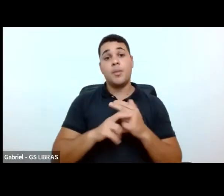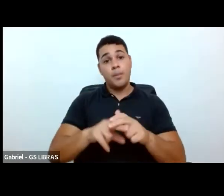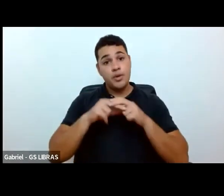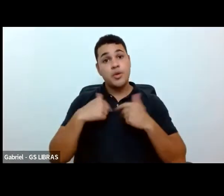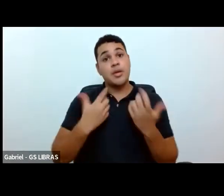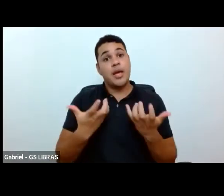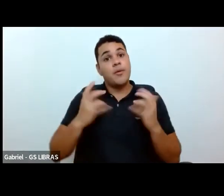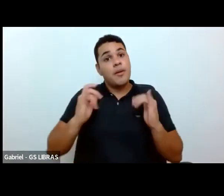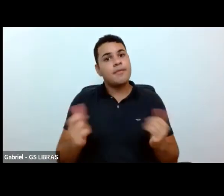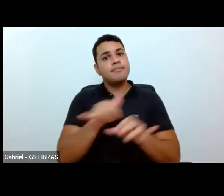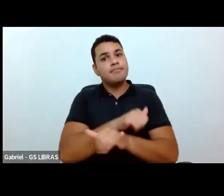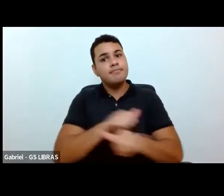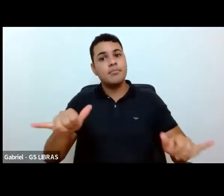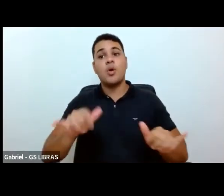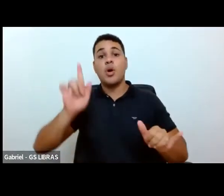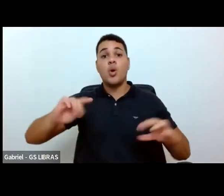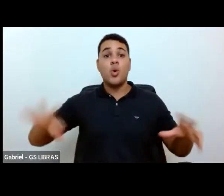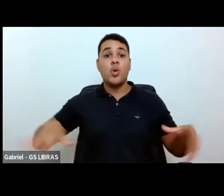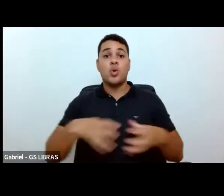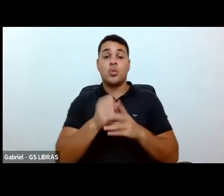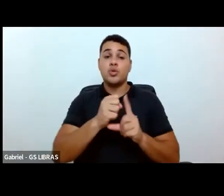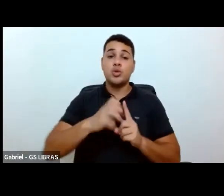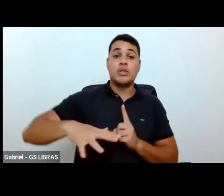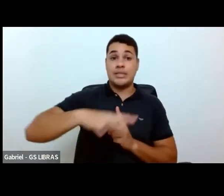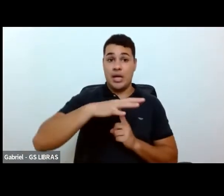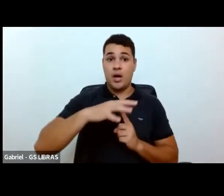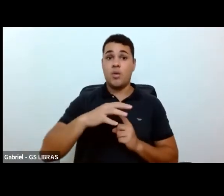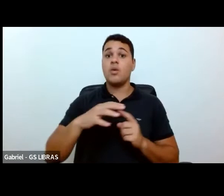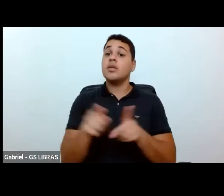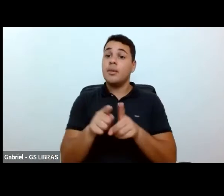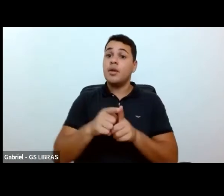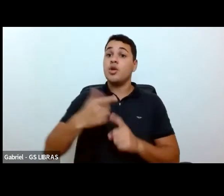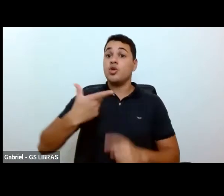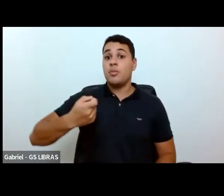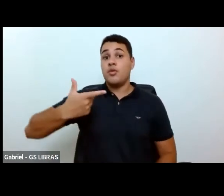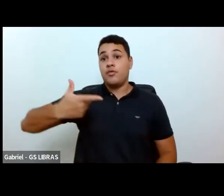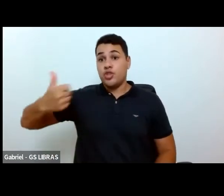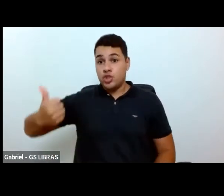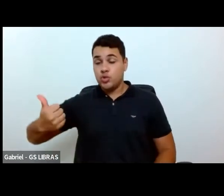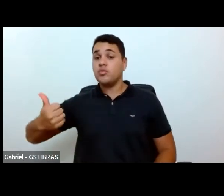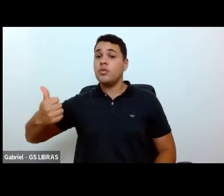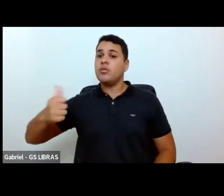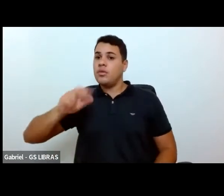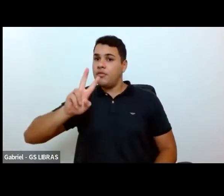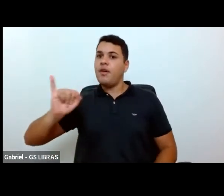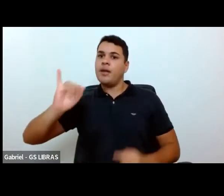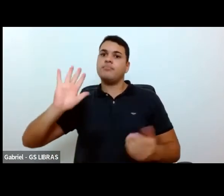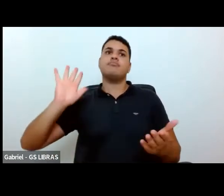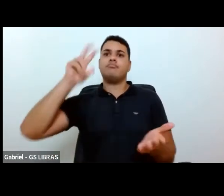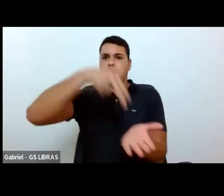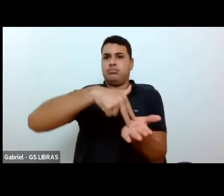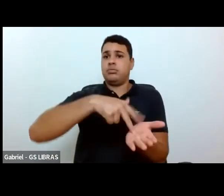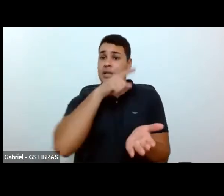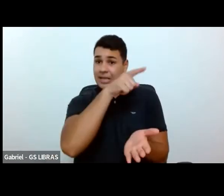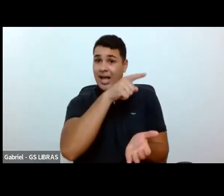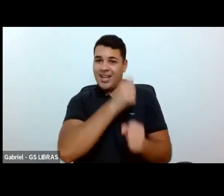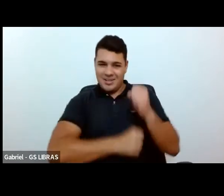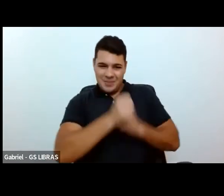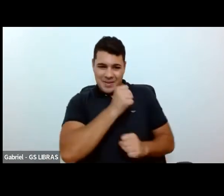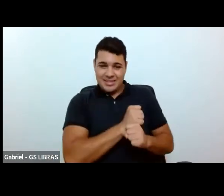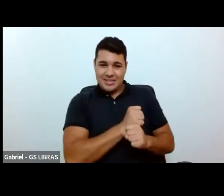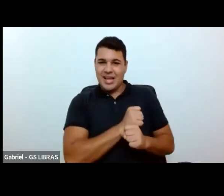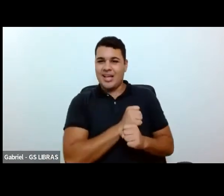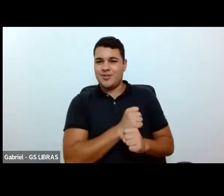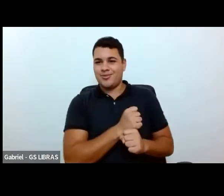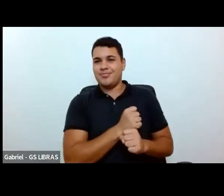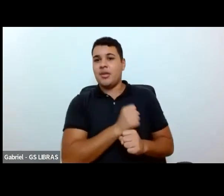grupo social que ocupou Brasília em 2021 foram os indígenas, né, que foram para Brasília confrontar e entrar em